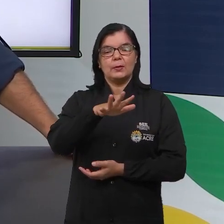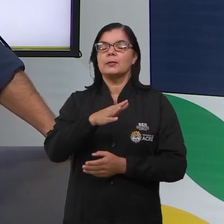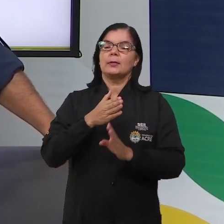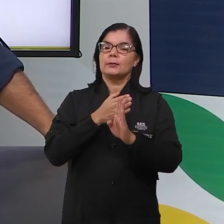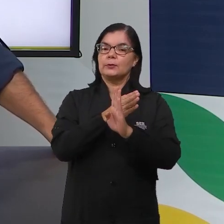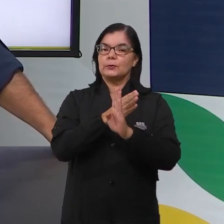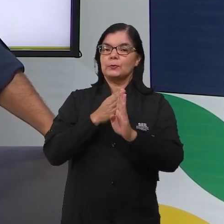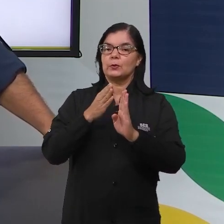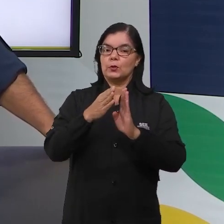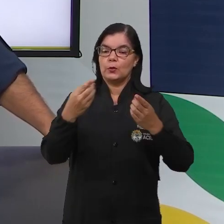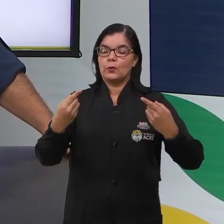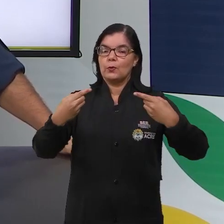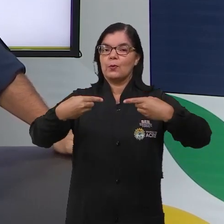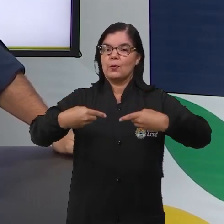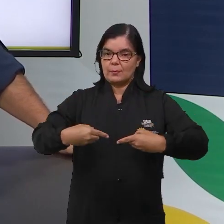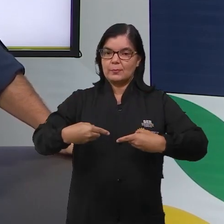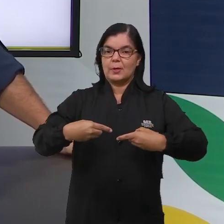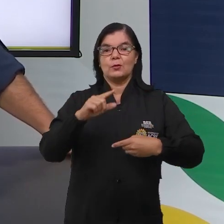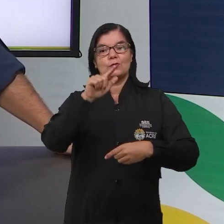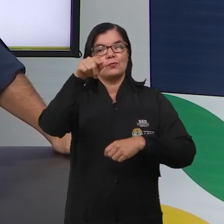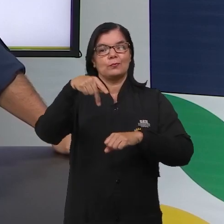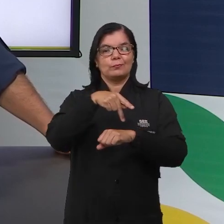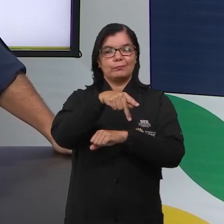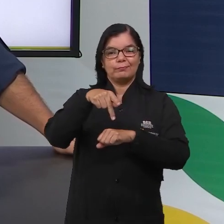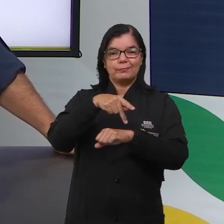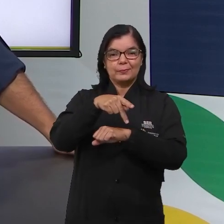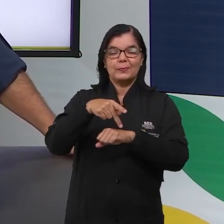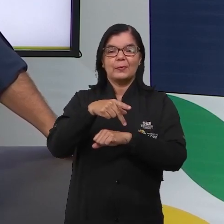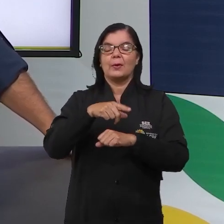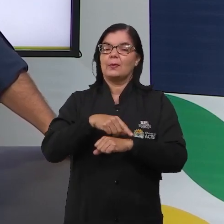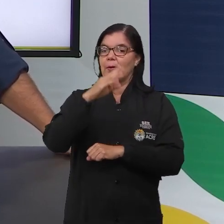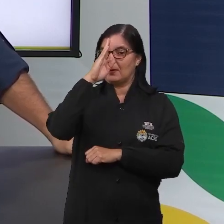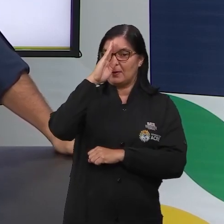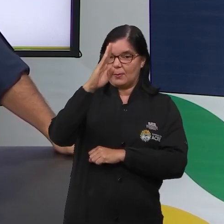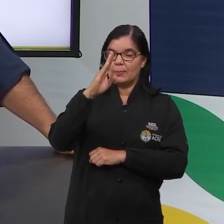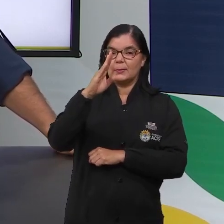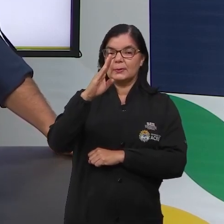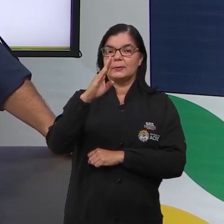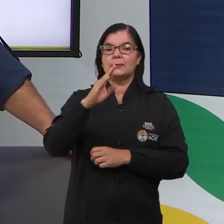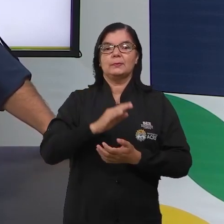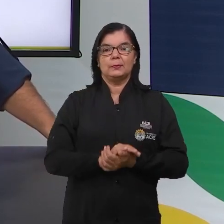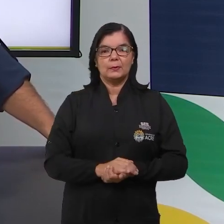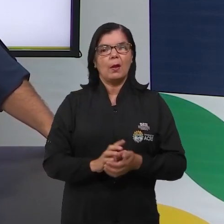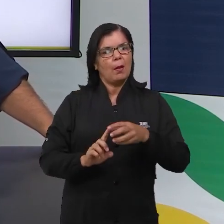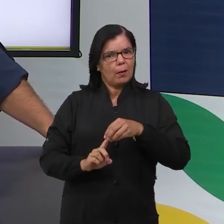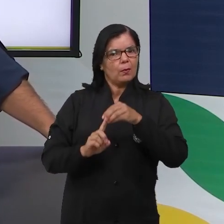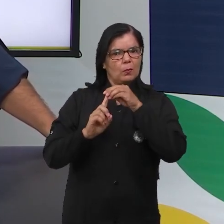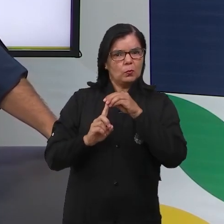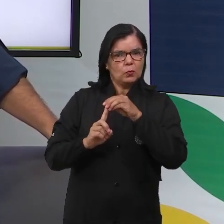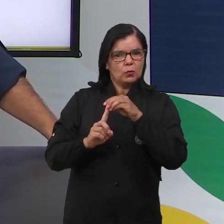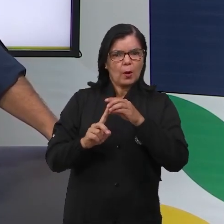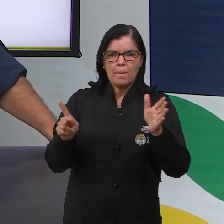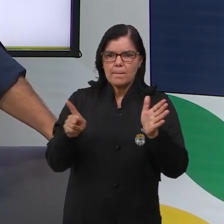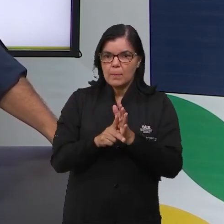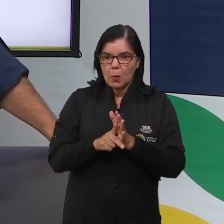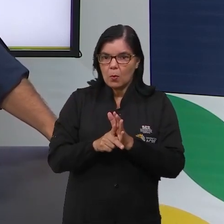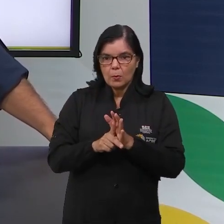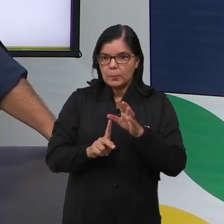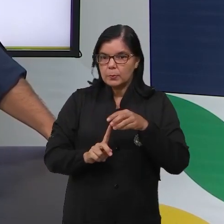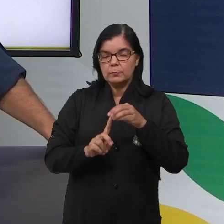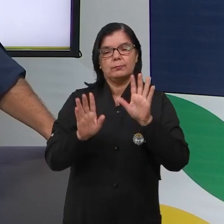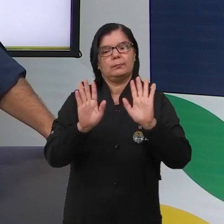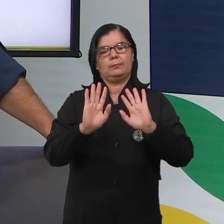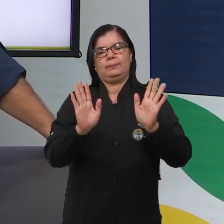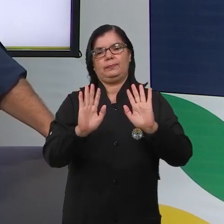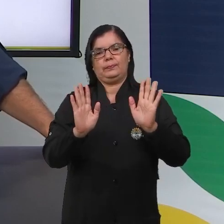modalidades de competições internacionais. Então, ela vai ser a principal instrumento. É o único? É exclusivo? Só pode?